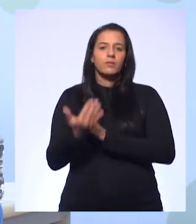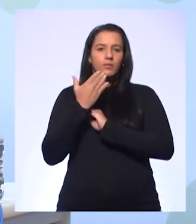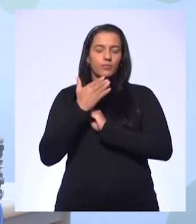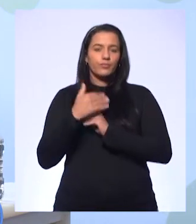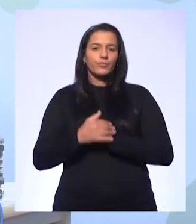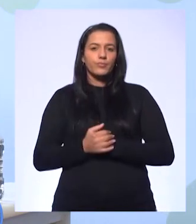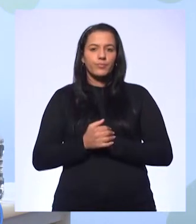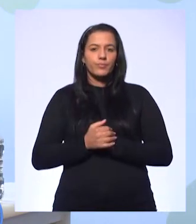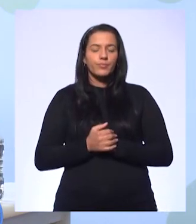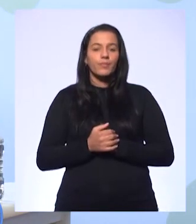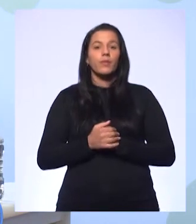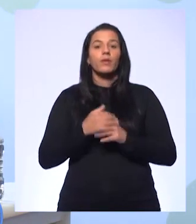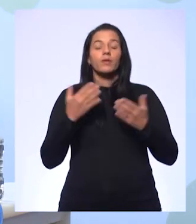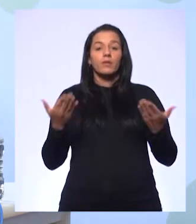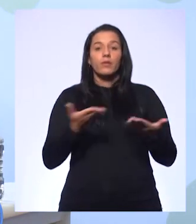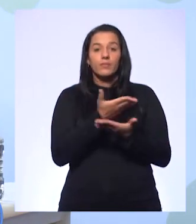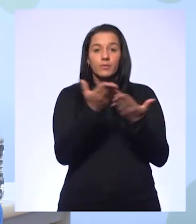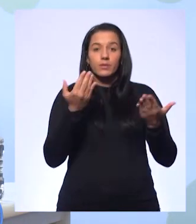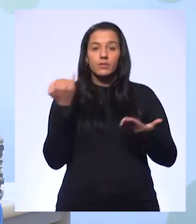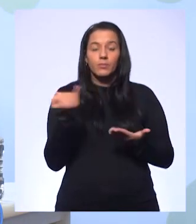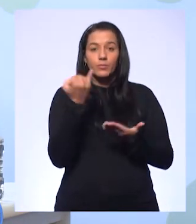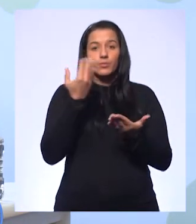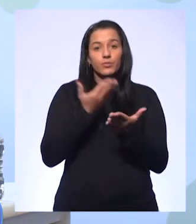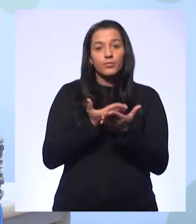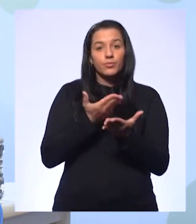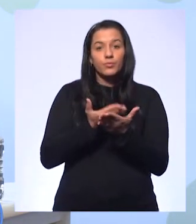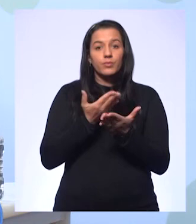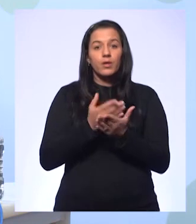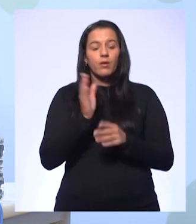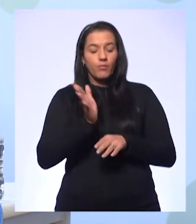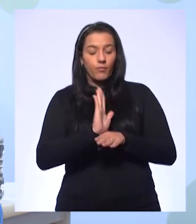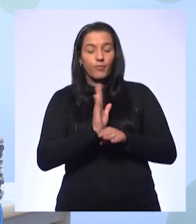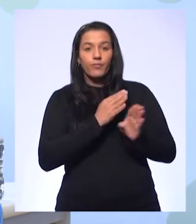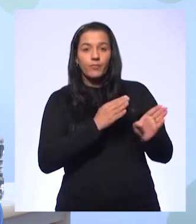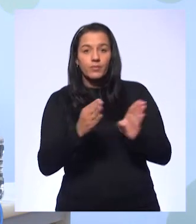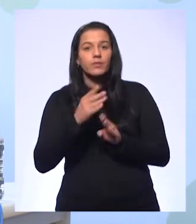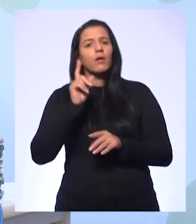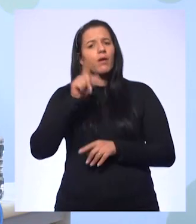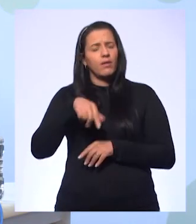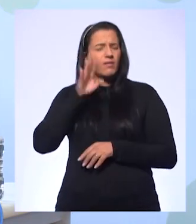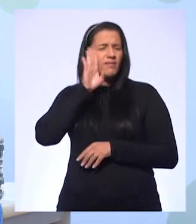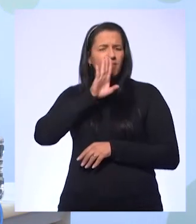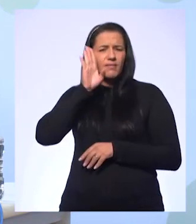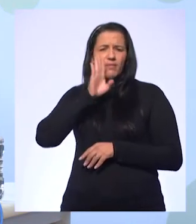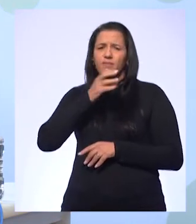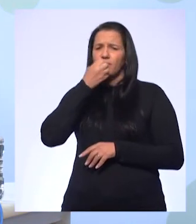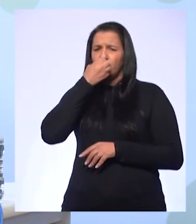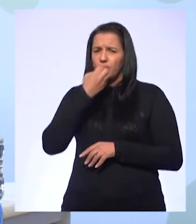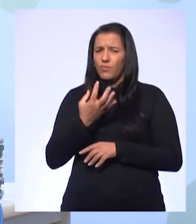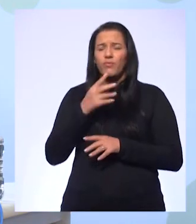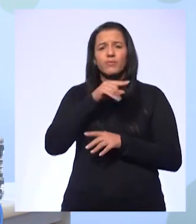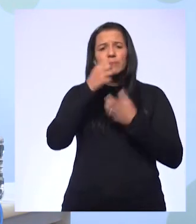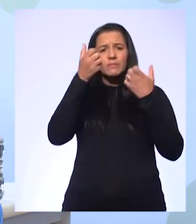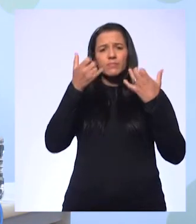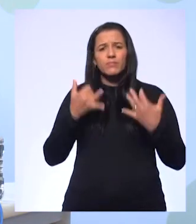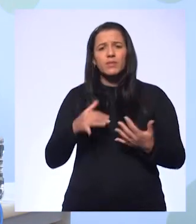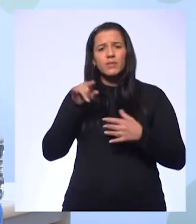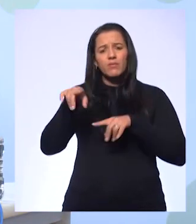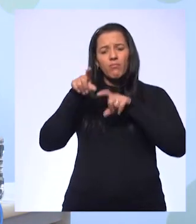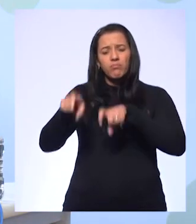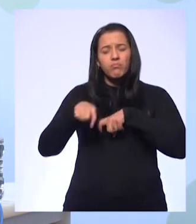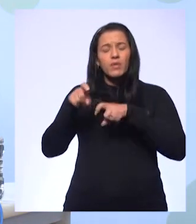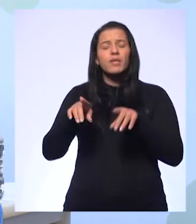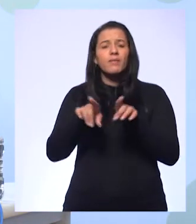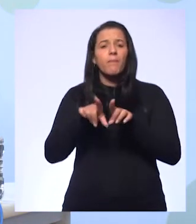muito. Então, é importante vocês estudarem. Esse vídeo é bastante legal, mostra a questão agrícola, né, até o apoio